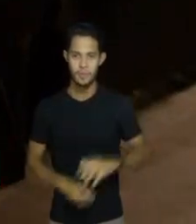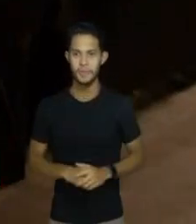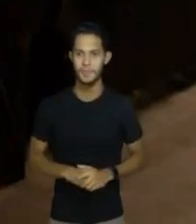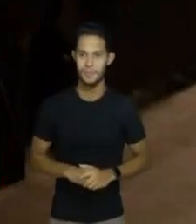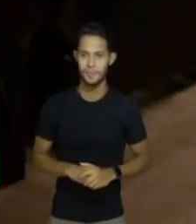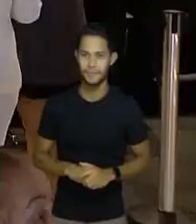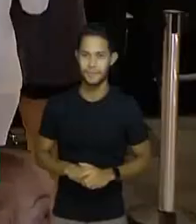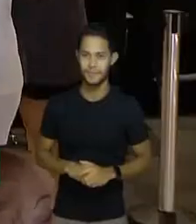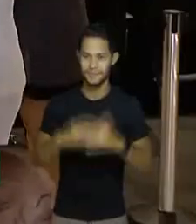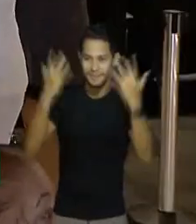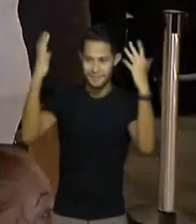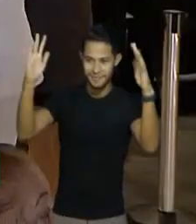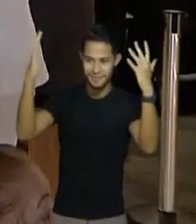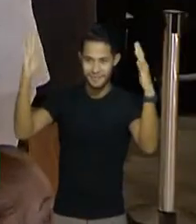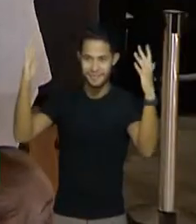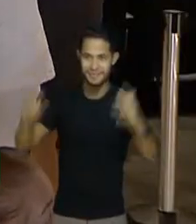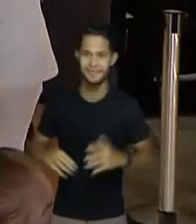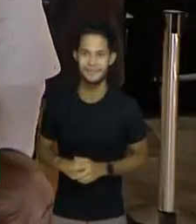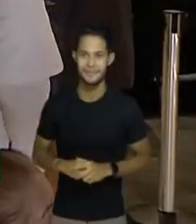E eu.